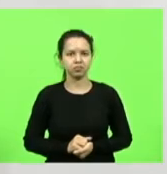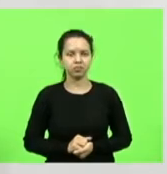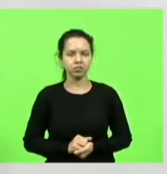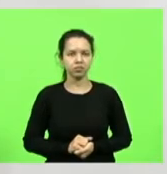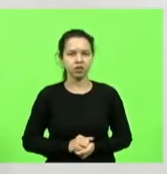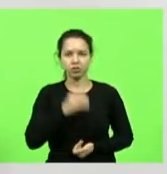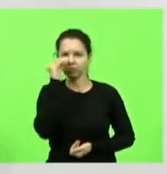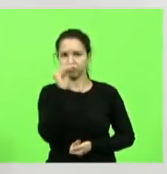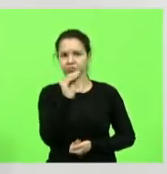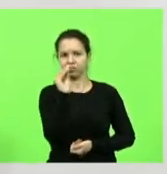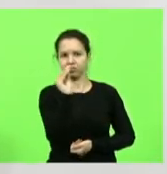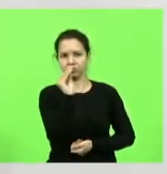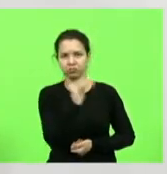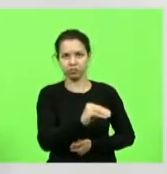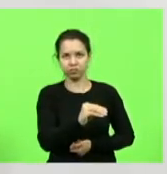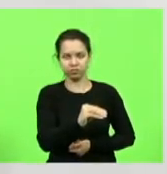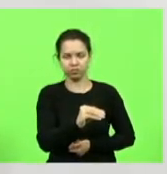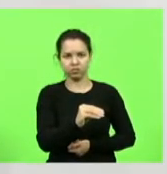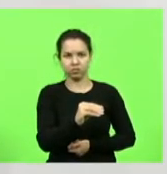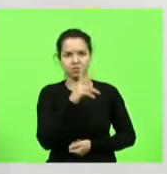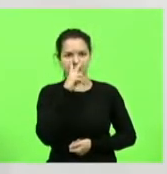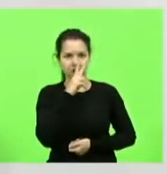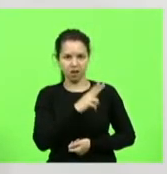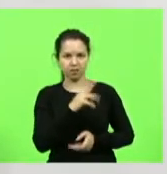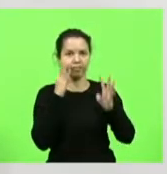Ignorá-lo já seria dar muita importância.